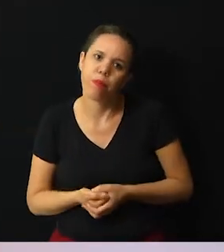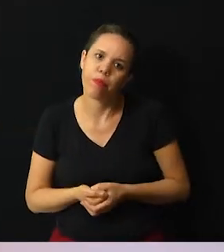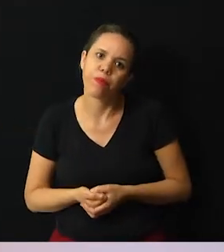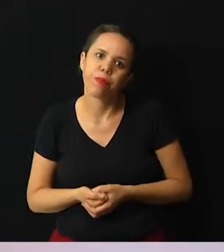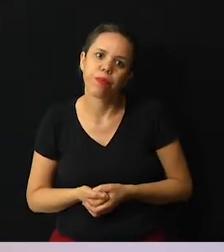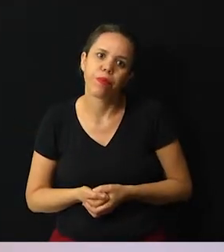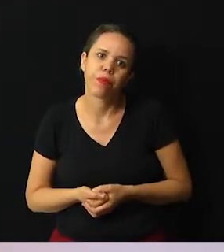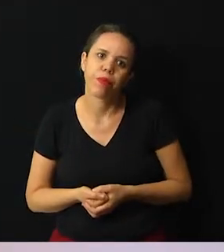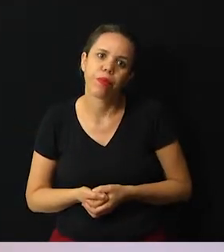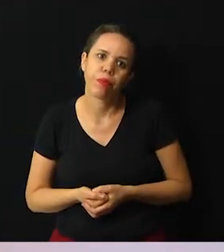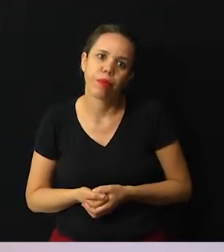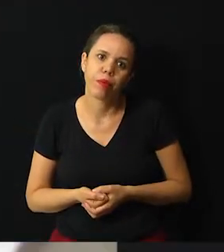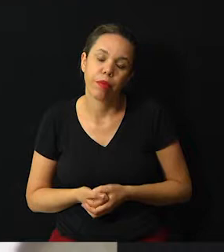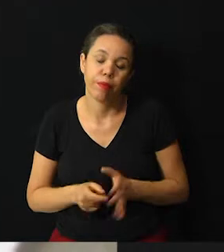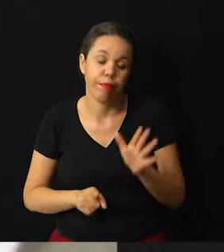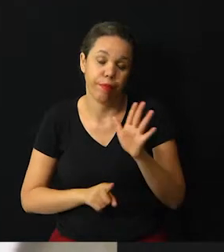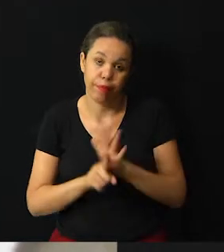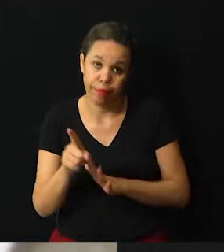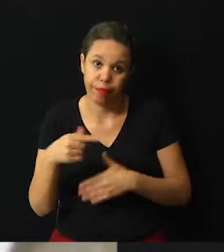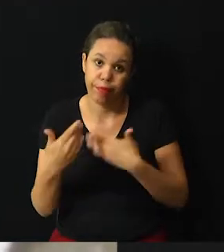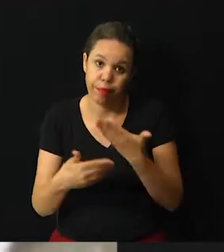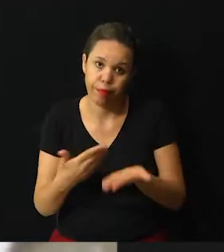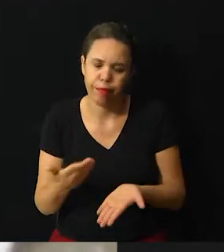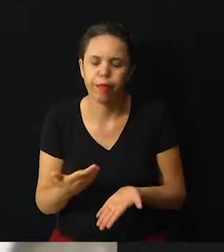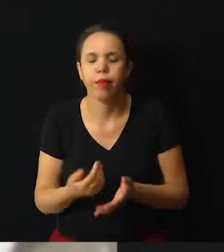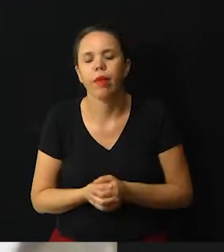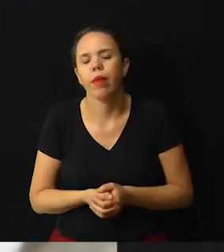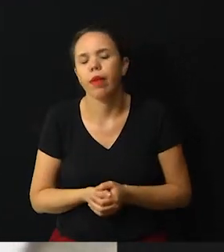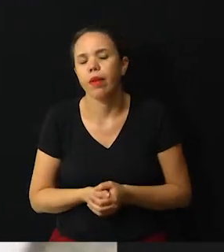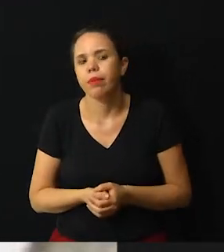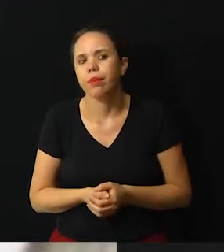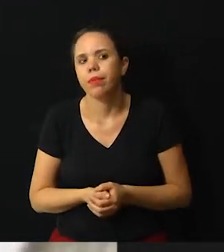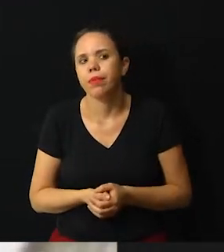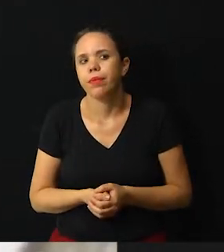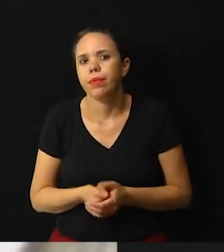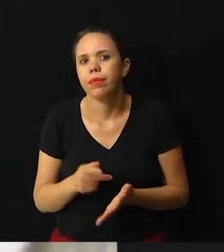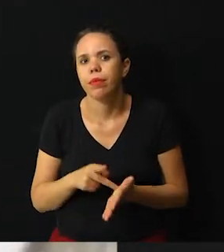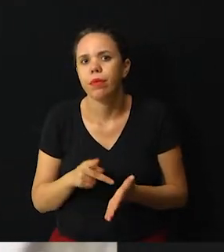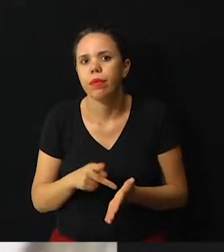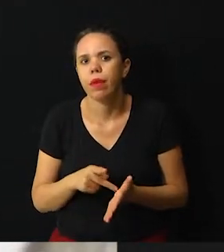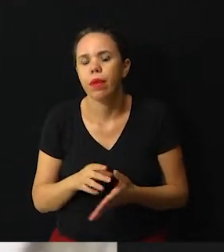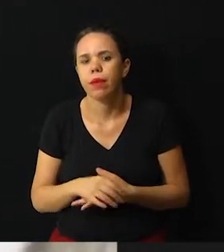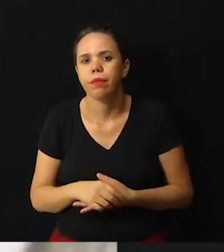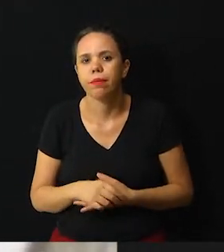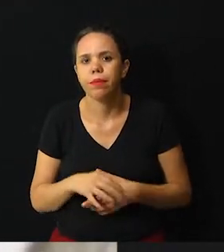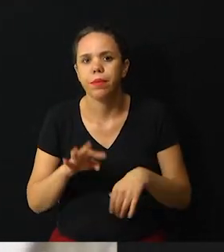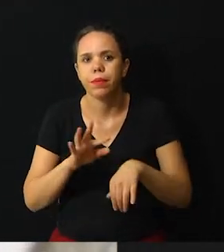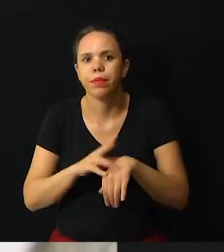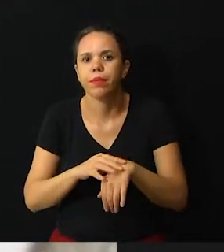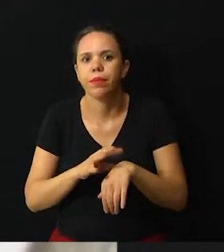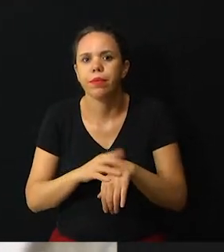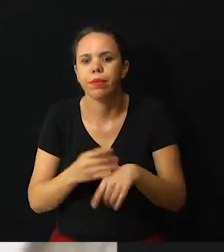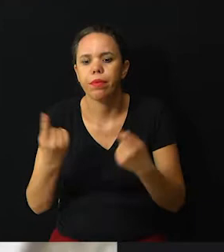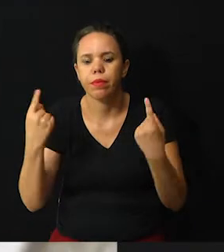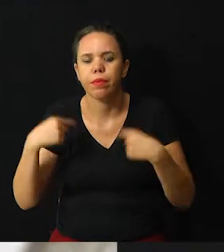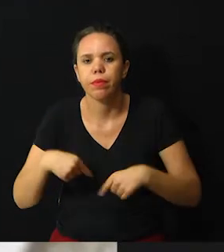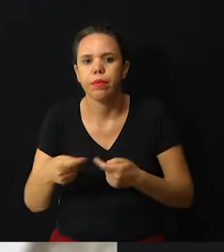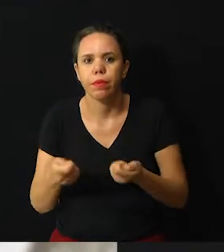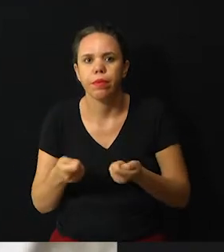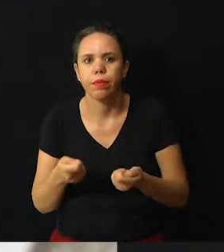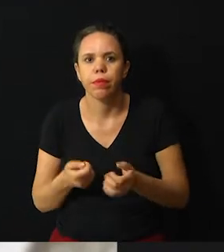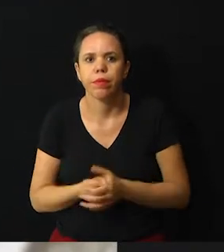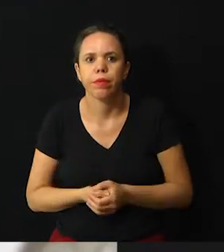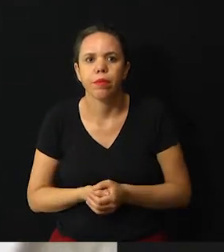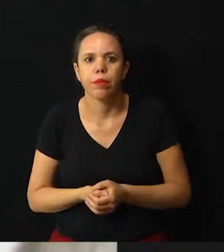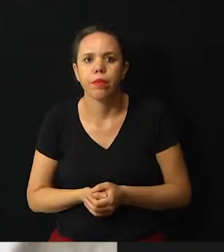controlada? Essa é uma pergunta constante dos nossos pacientes, né? Na verdade, essas doenças autoimunes ela tem